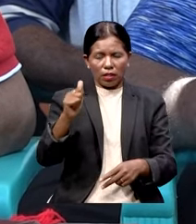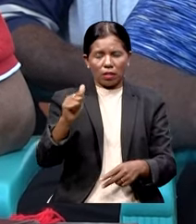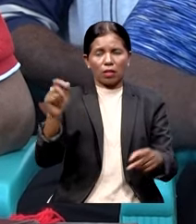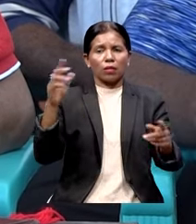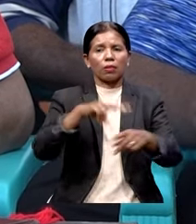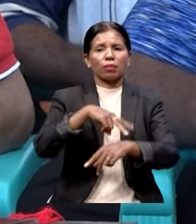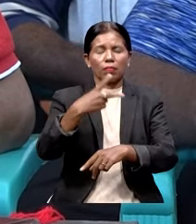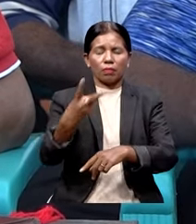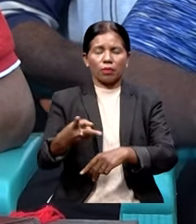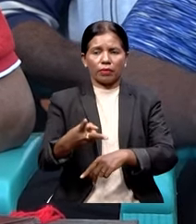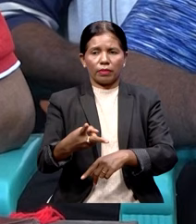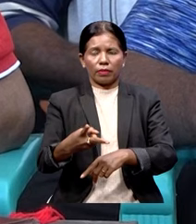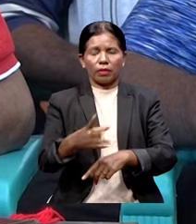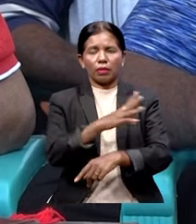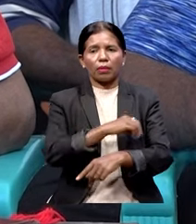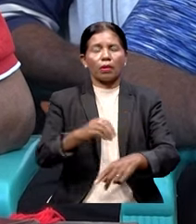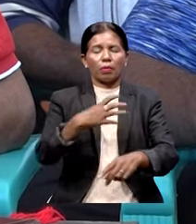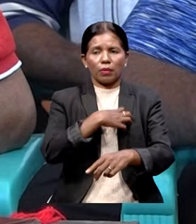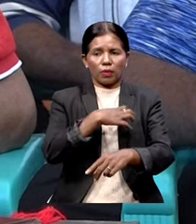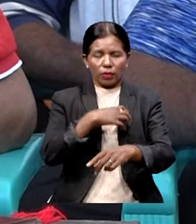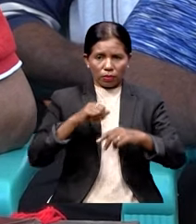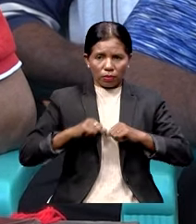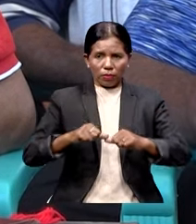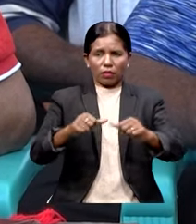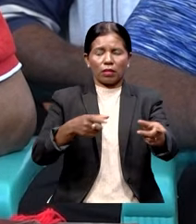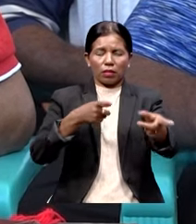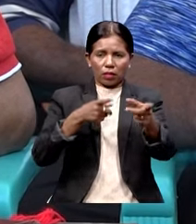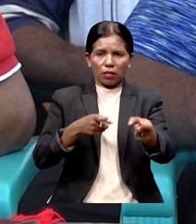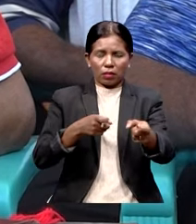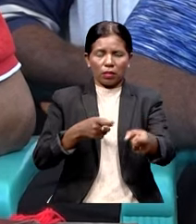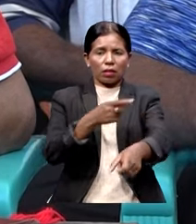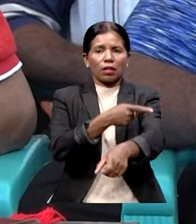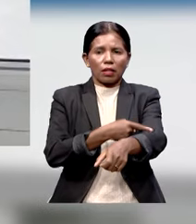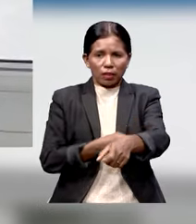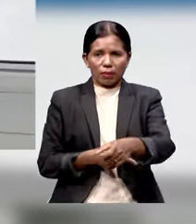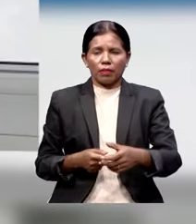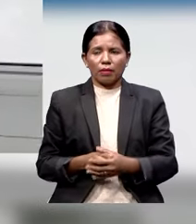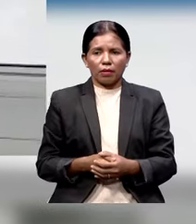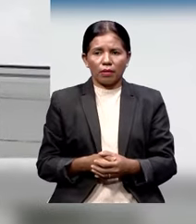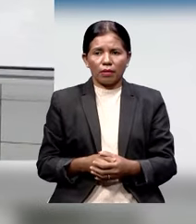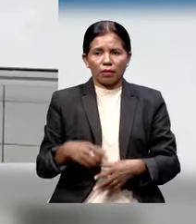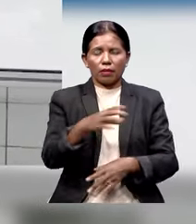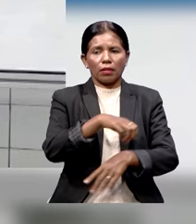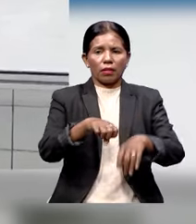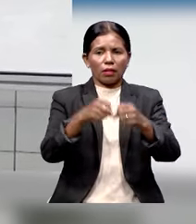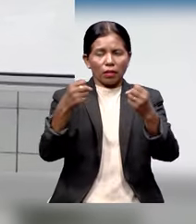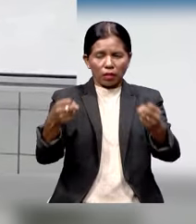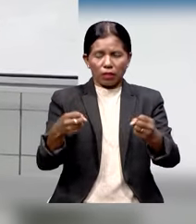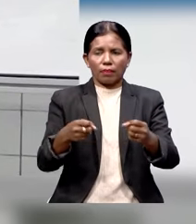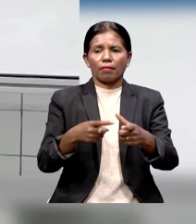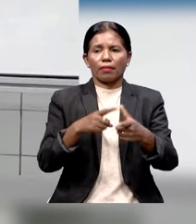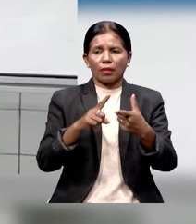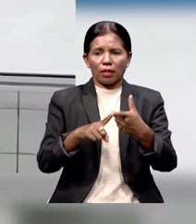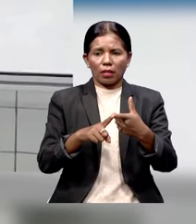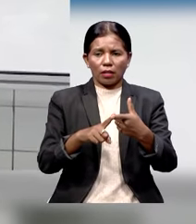barai. No polícia continua, tiro tá no Liman, um caro tohar.